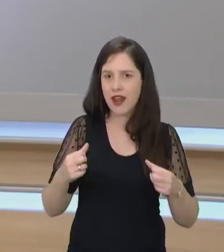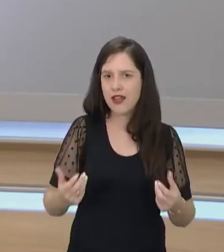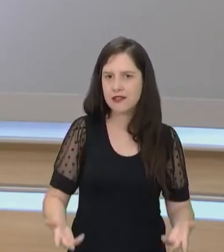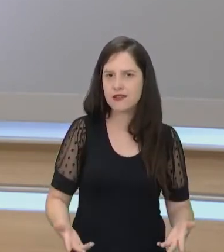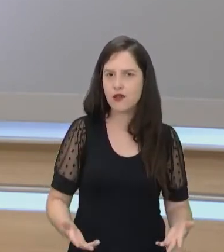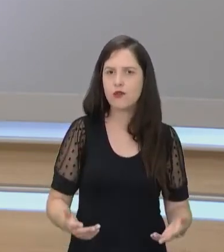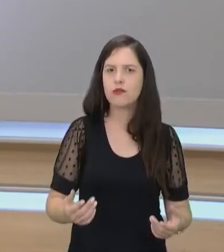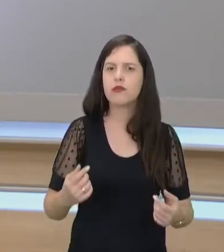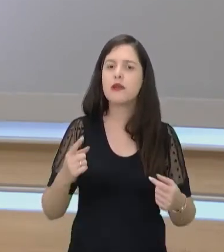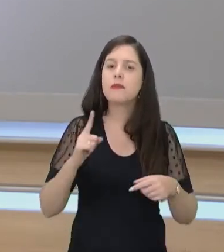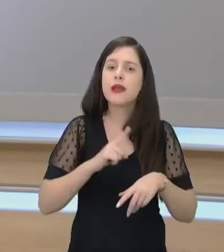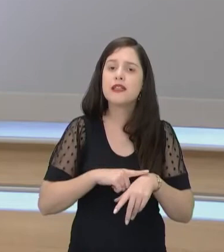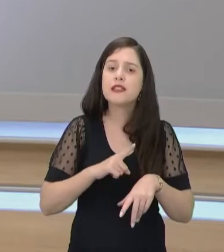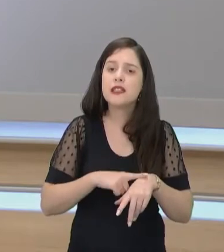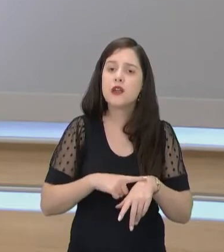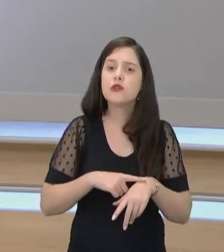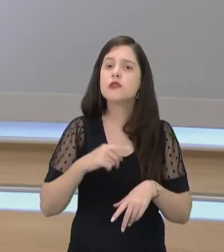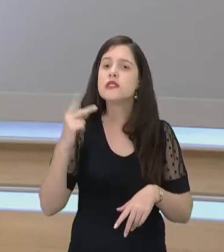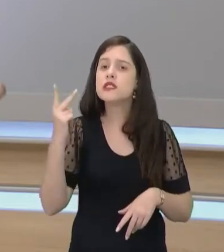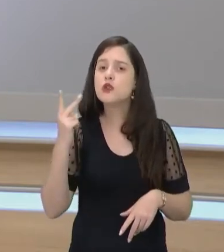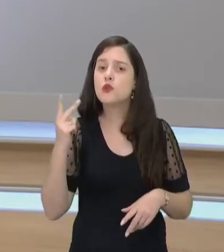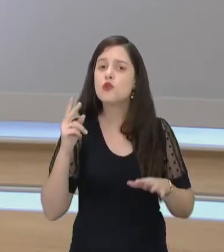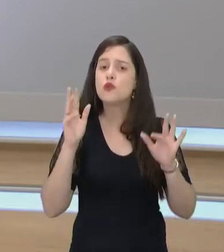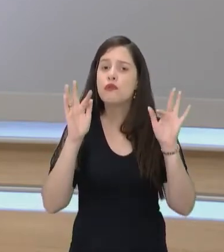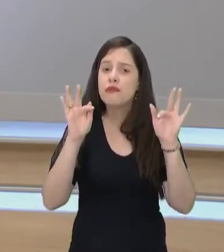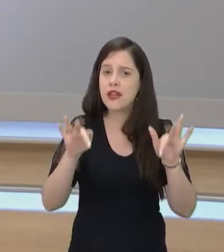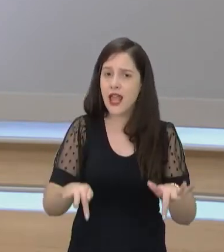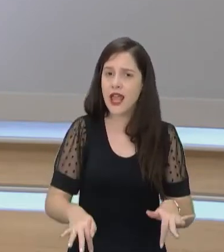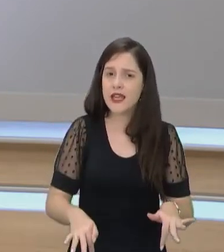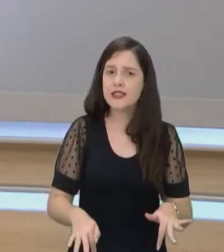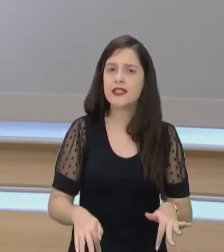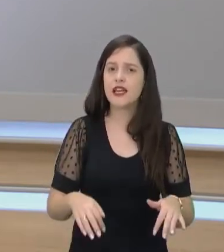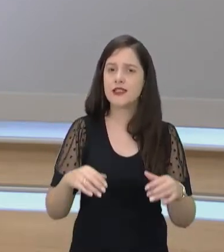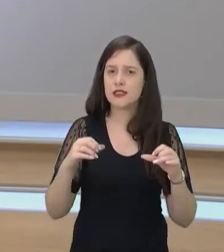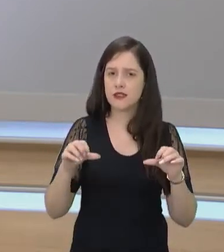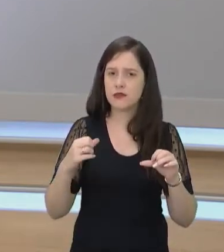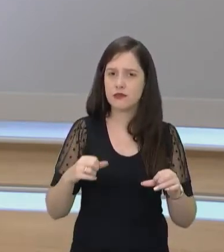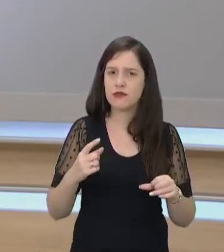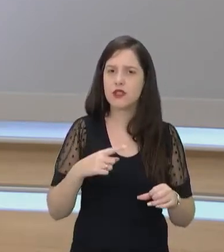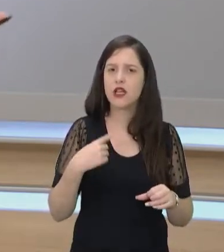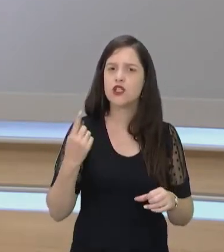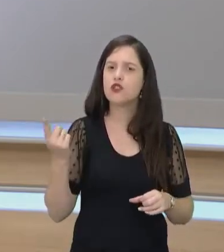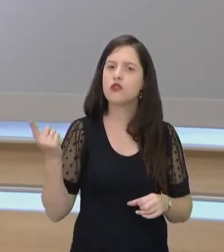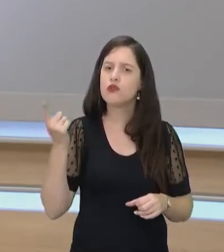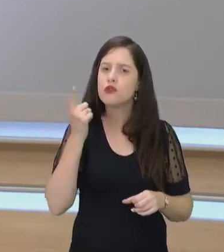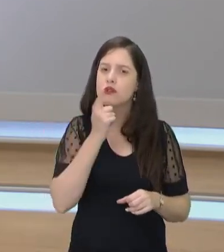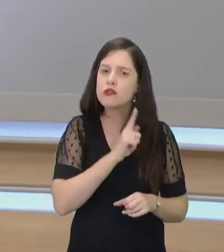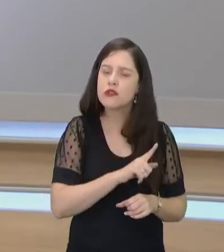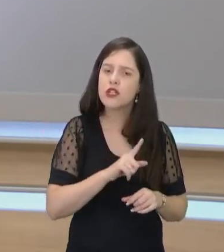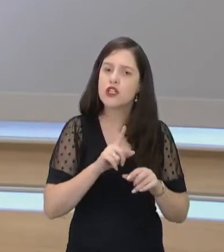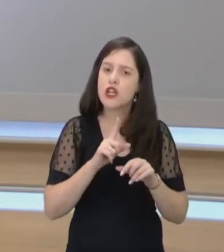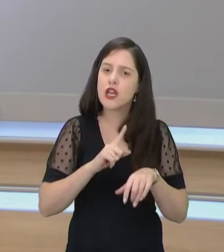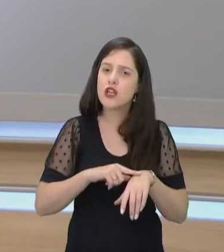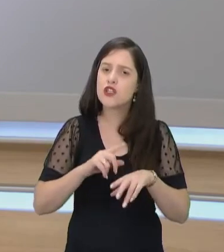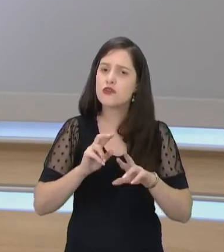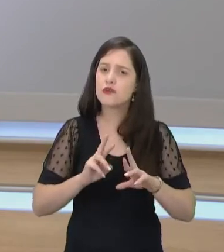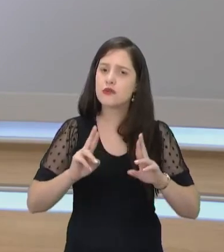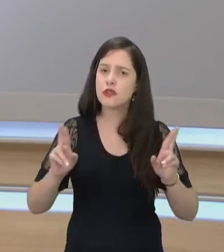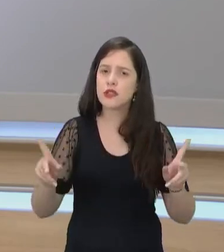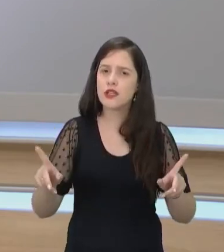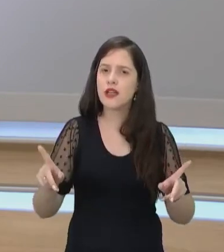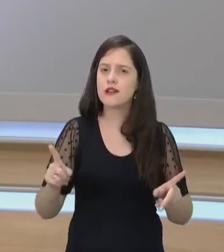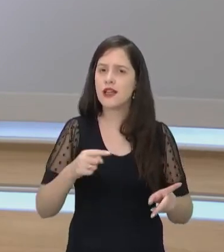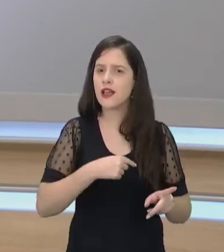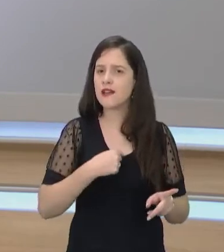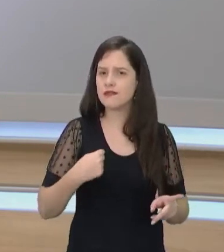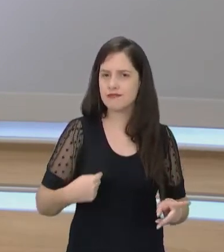nesse tempo, nos segundos finais ali na prorrogação, a gente já consegue ver esses efeitos, então imagina se a